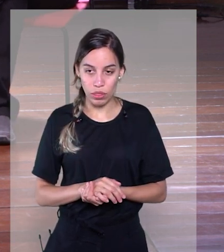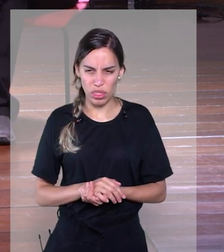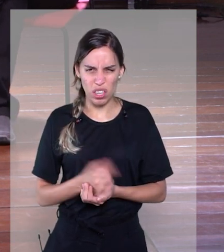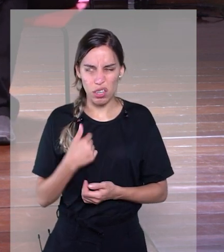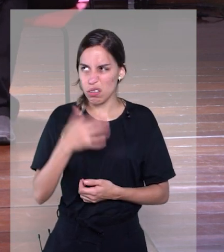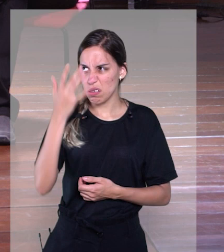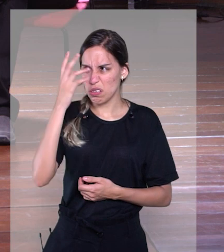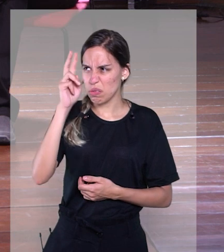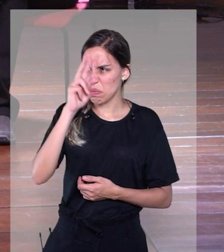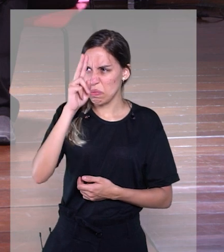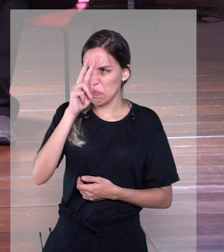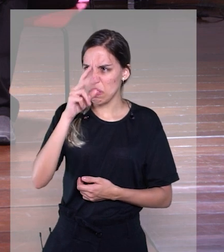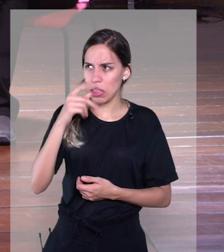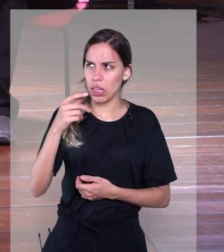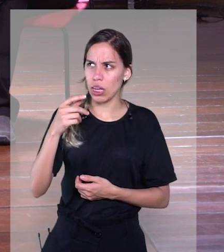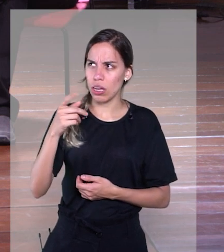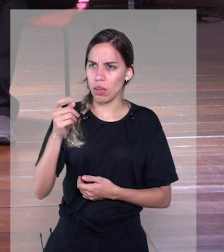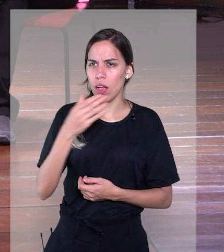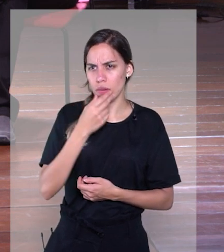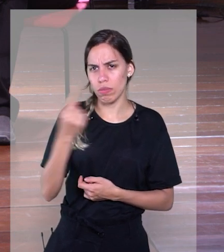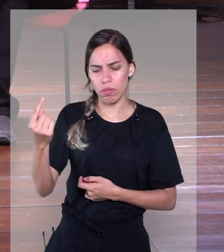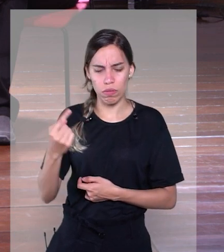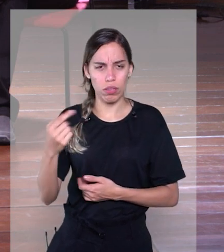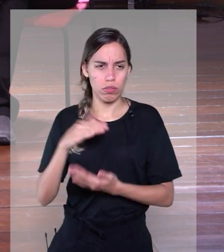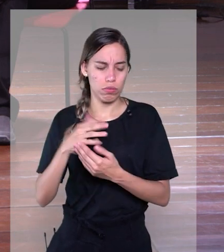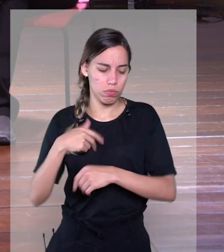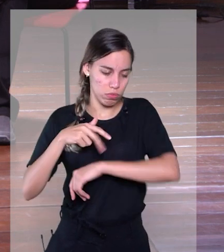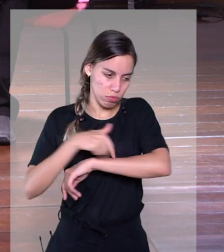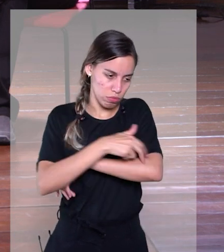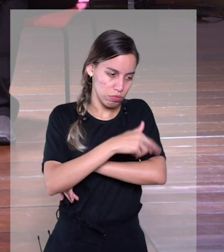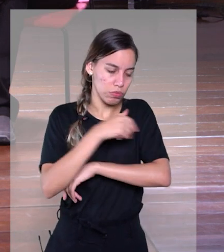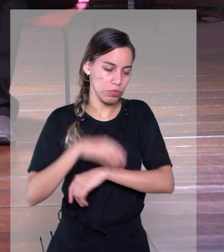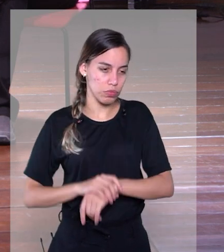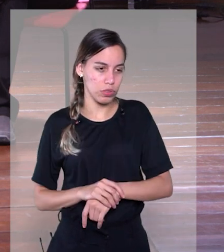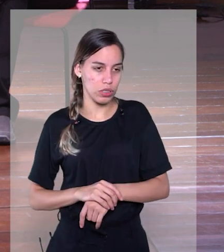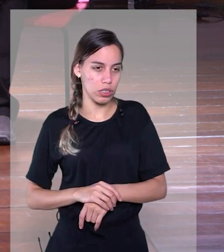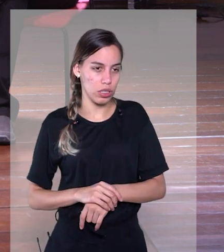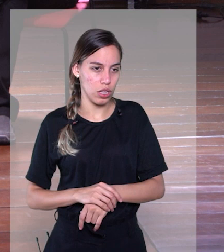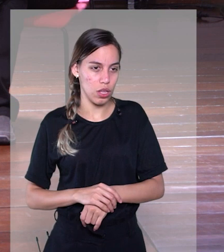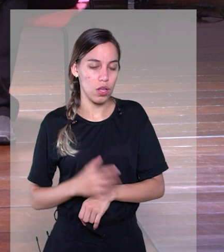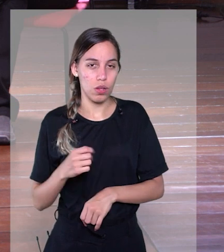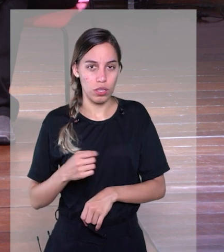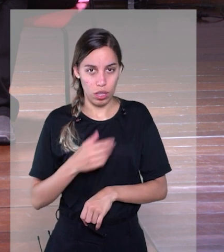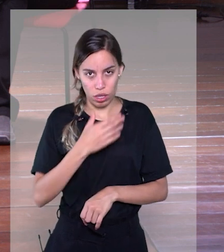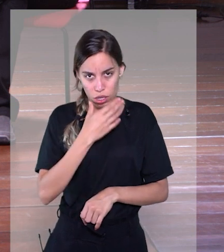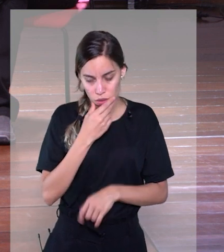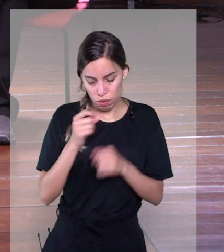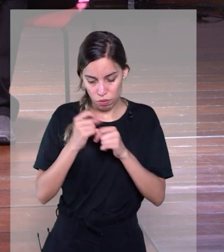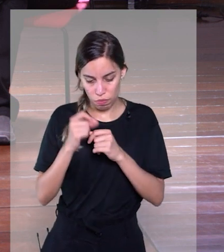um desfile na São Paulo Fashion Week em homenagem ao Carlos. Fez umas roupas com cartas, uns tecidos assim